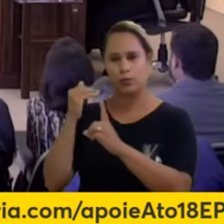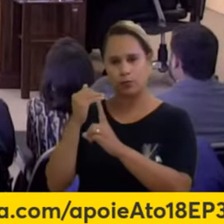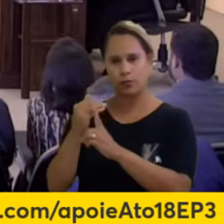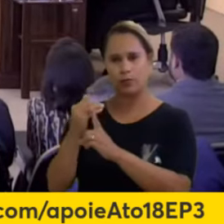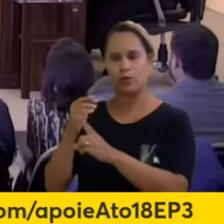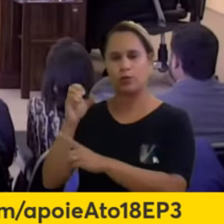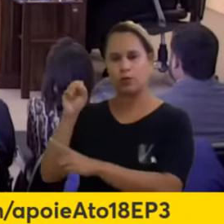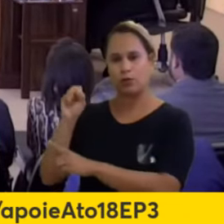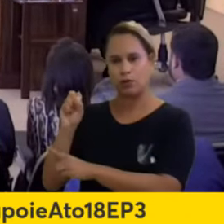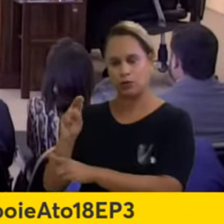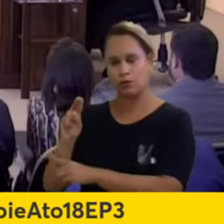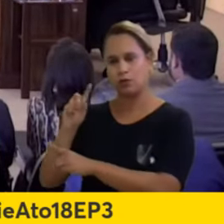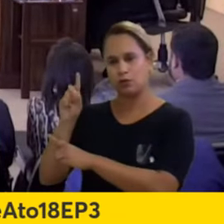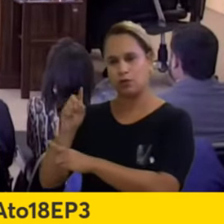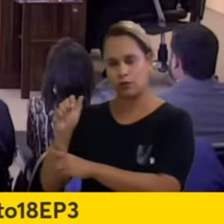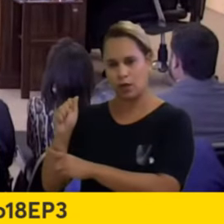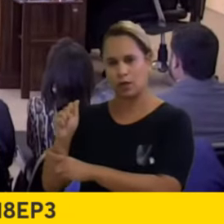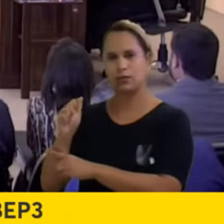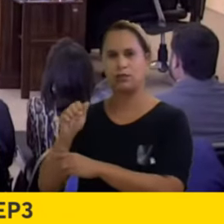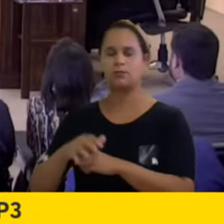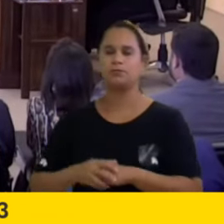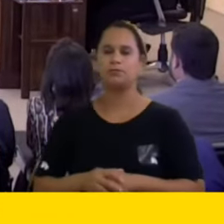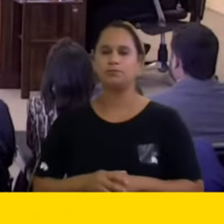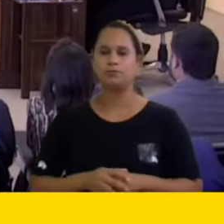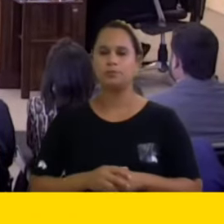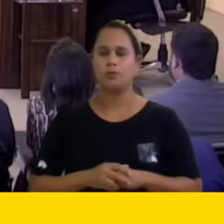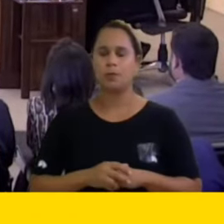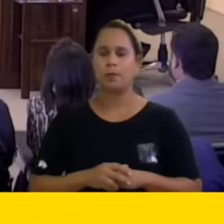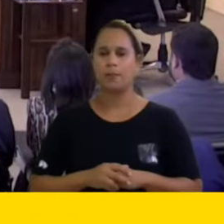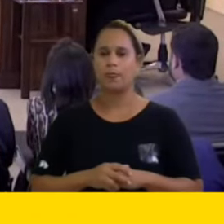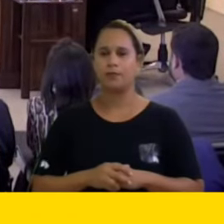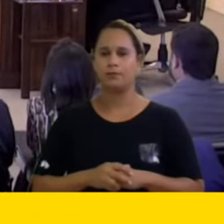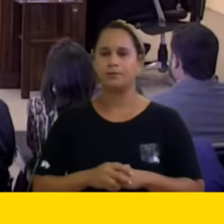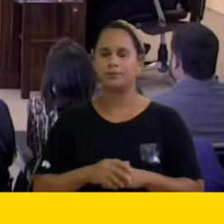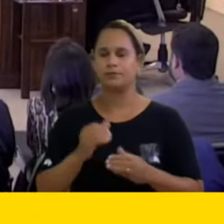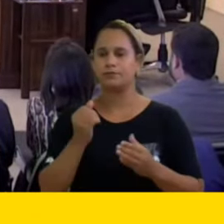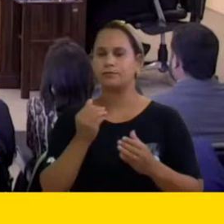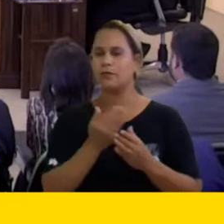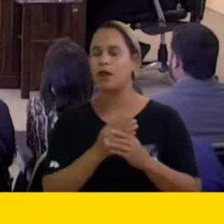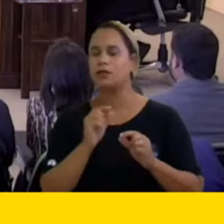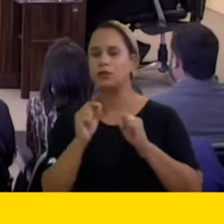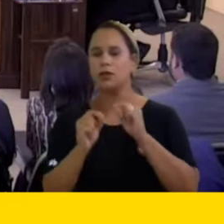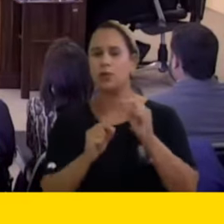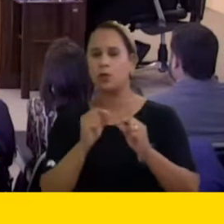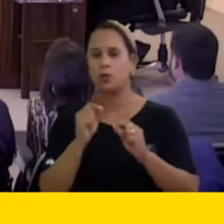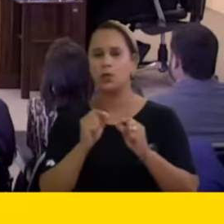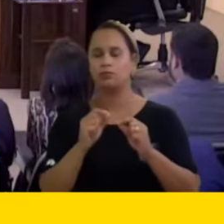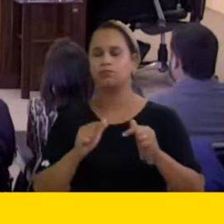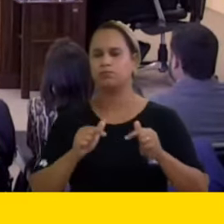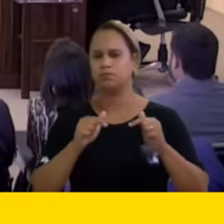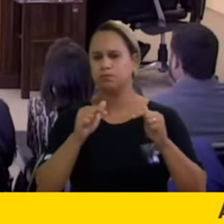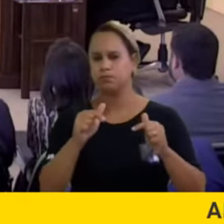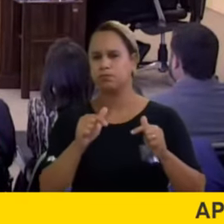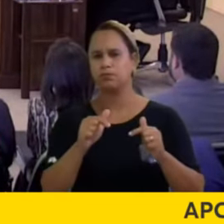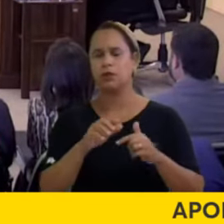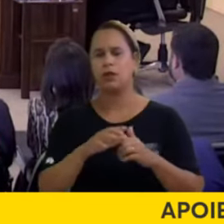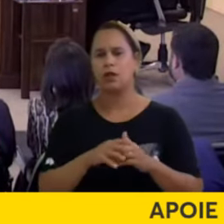de investigação judicial eleitoral investigante partido Liberal Paraná PR estadual